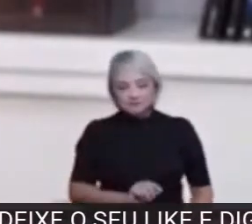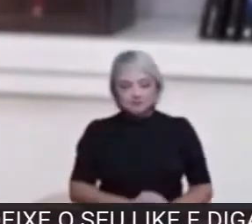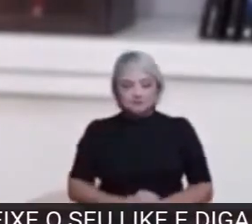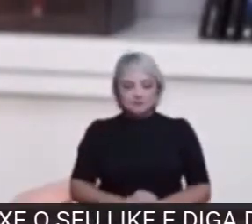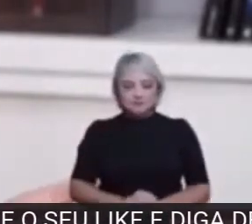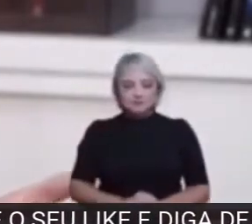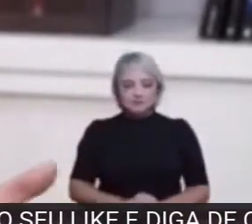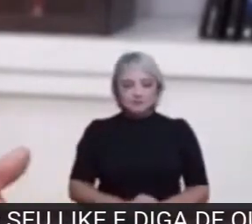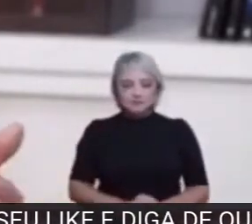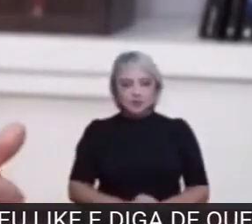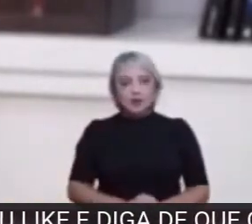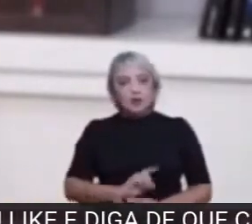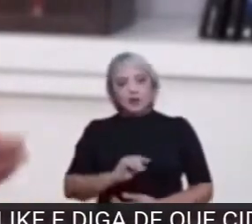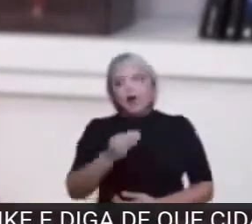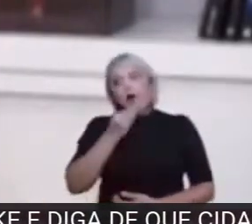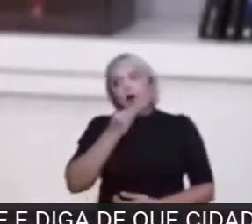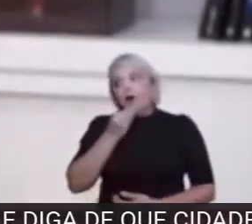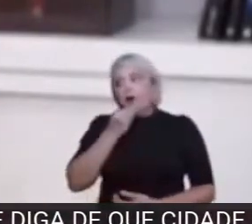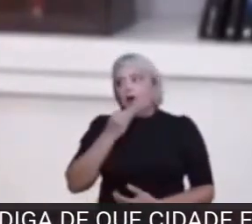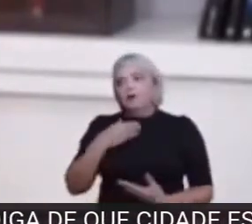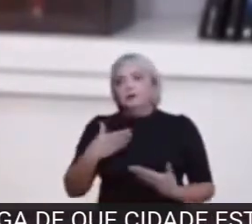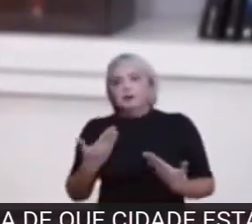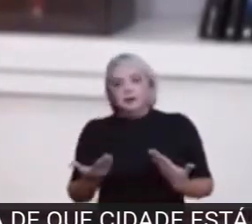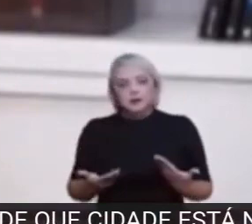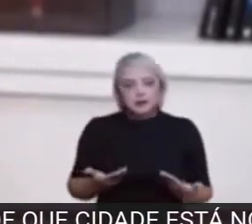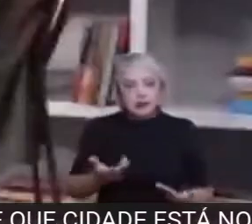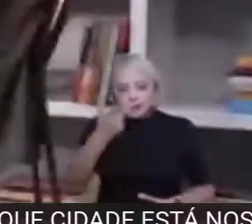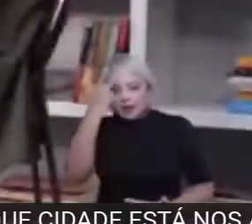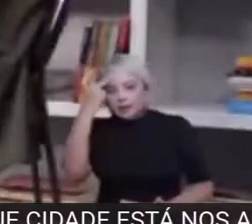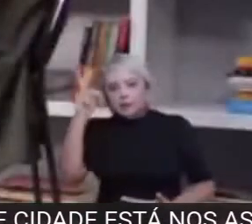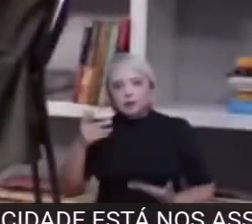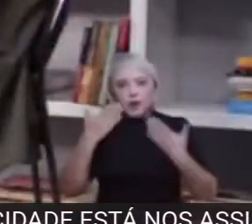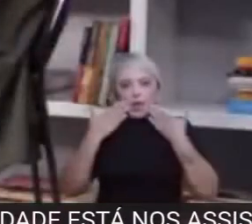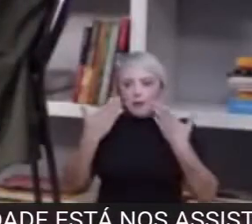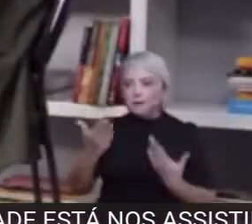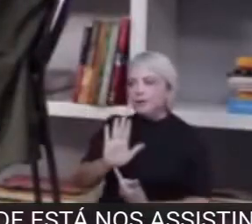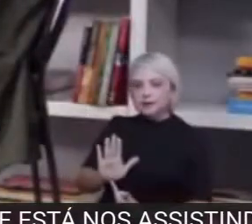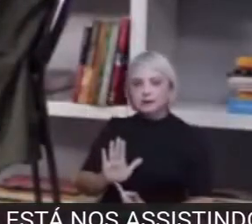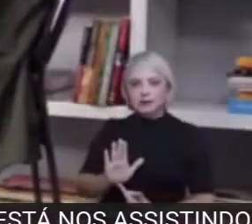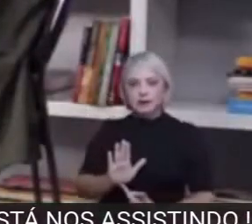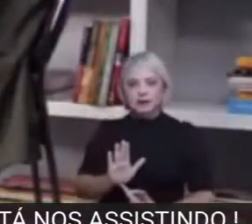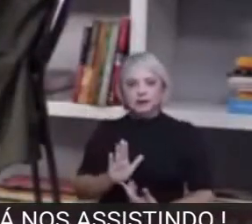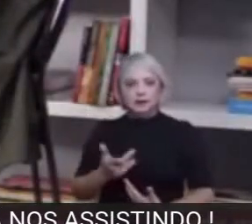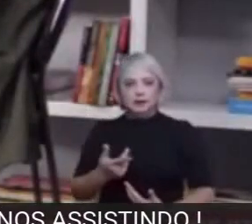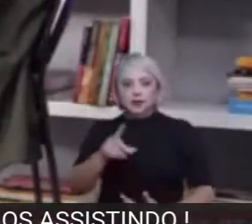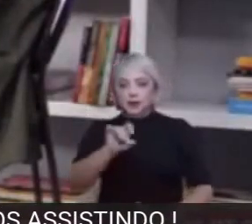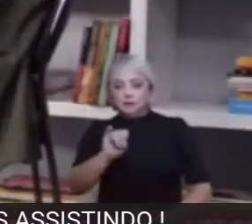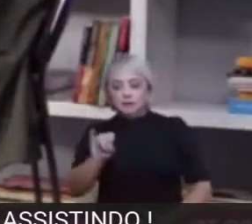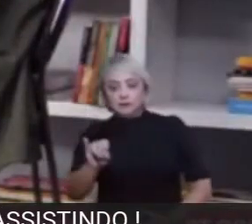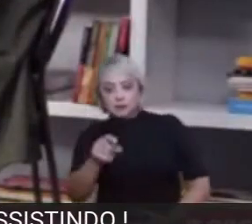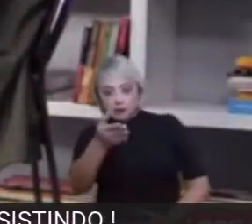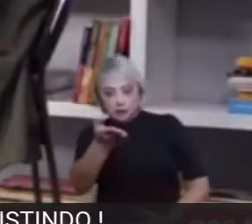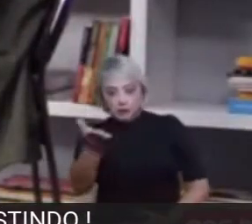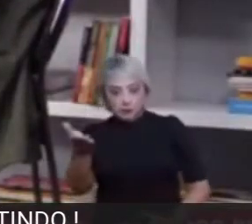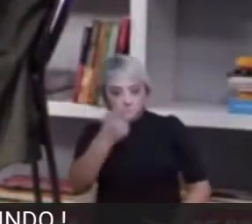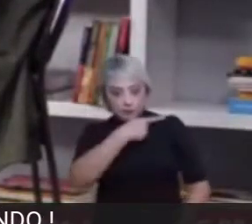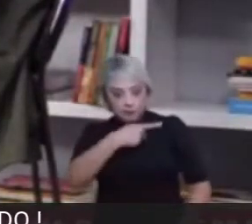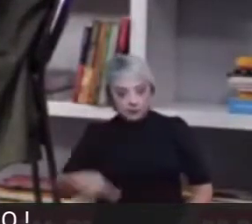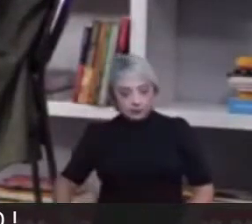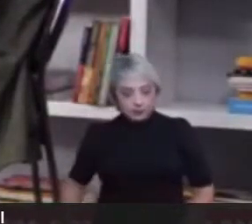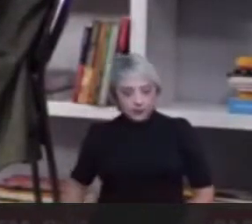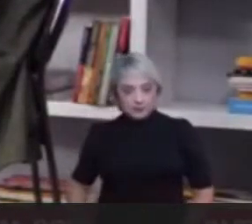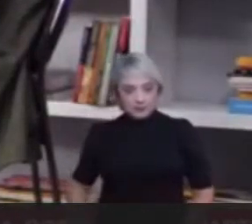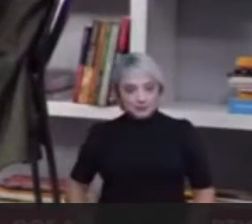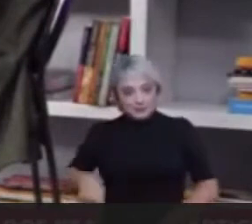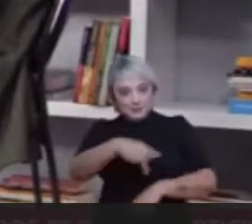Bem, obviamente que depende de como é que a pessoa é apresentada. Tá? Você, quando for presidente da República, você vai